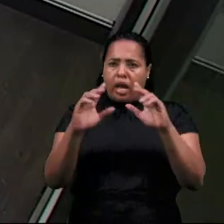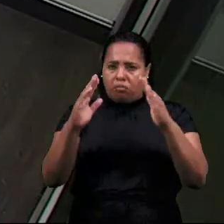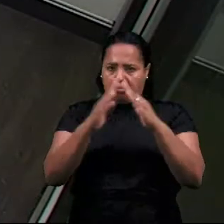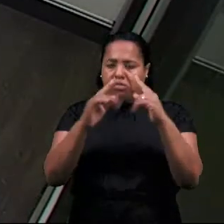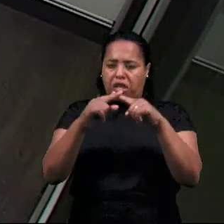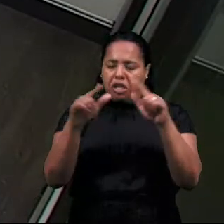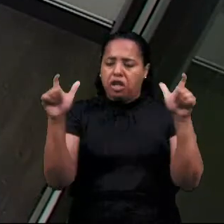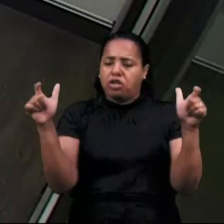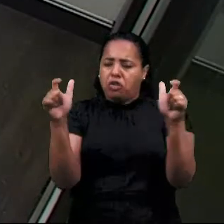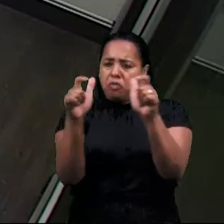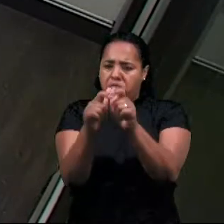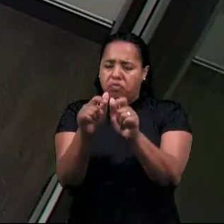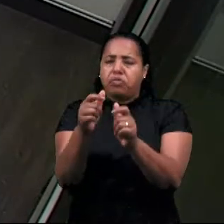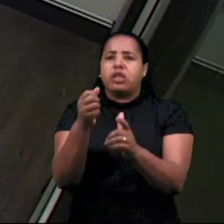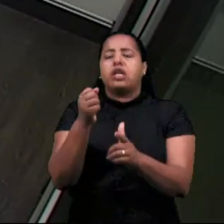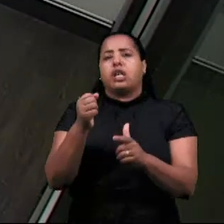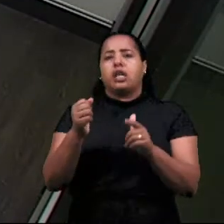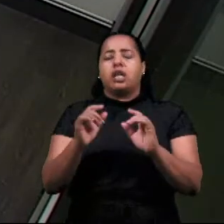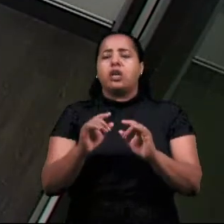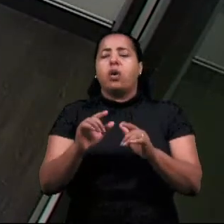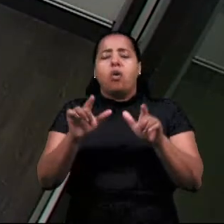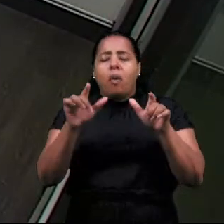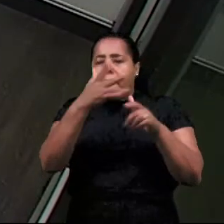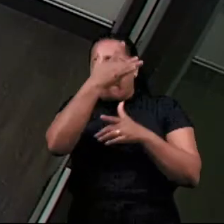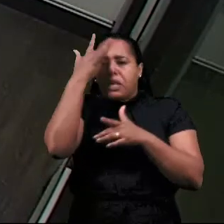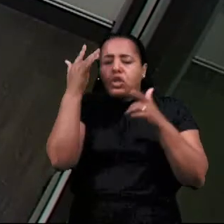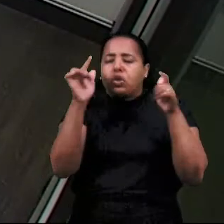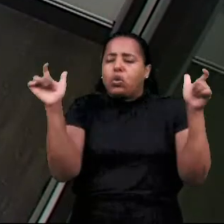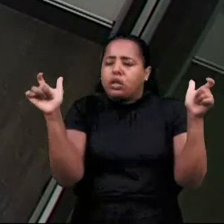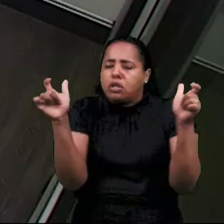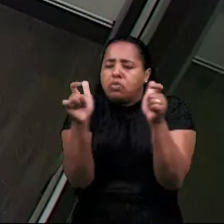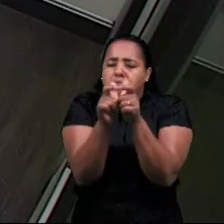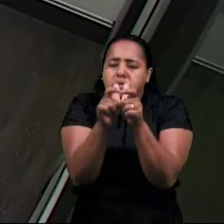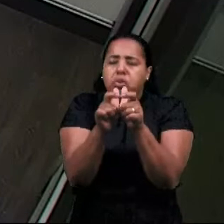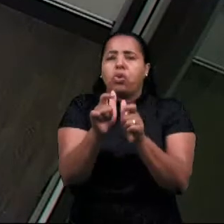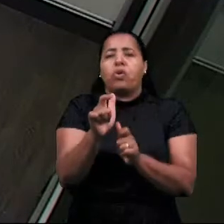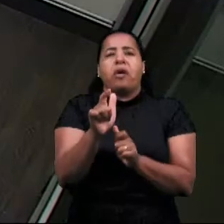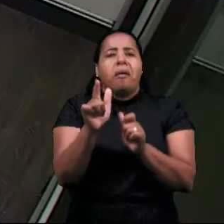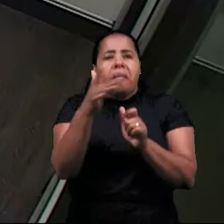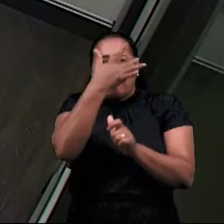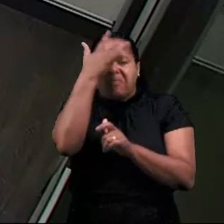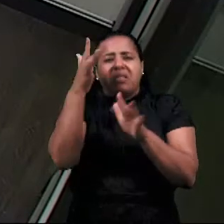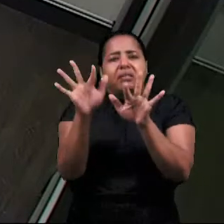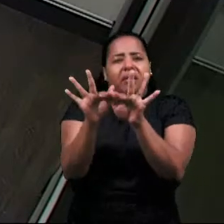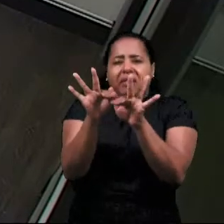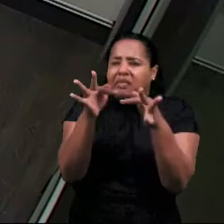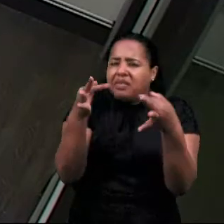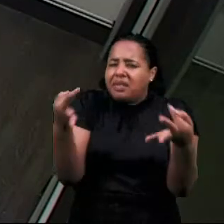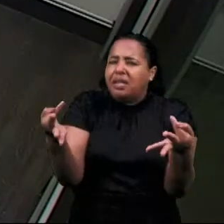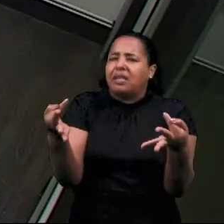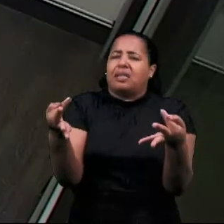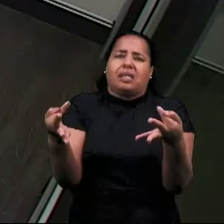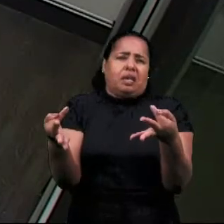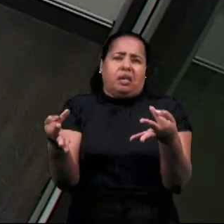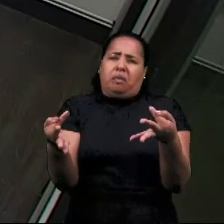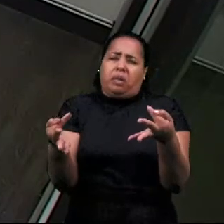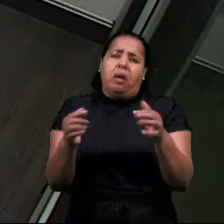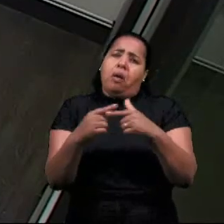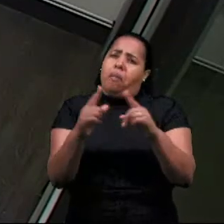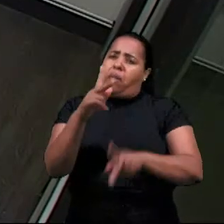Era um imóvel adaptado, pouca gente, irmãos muito simples, um povo cheio de fé,